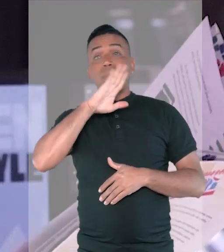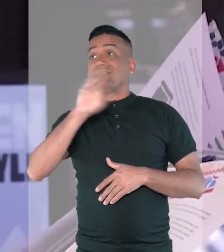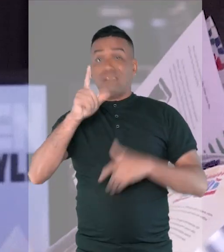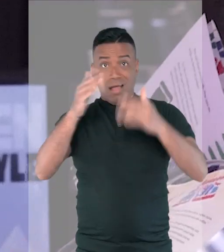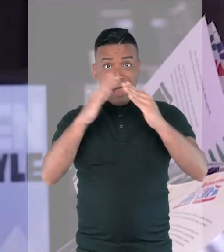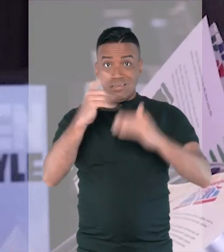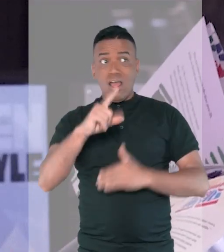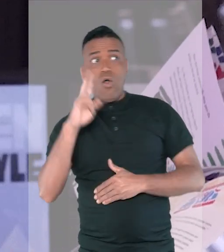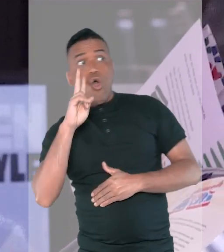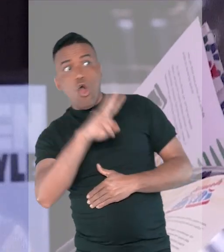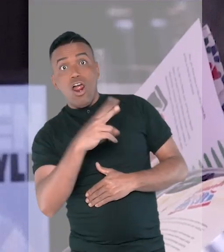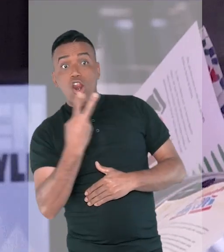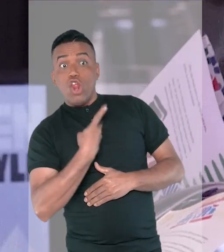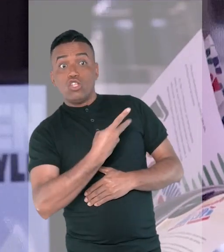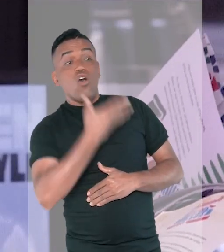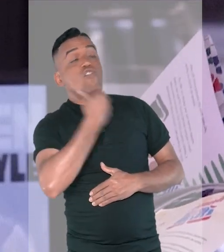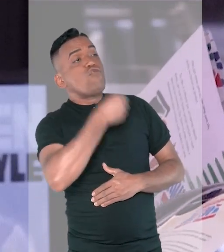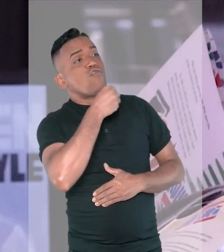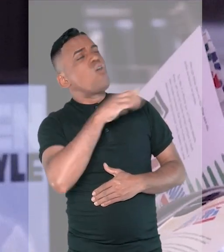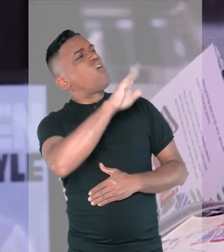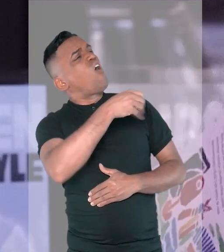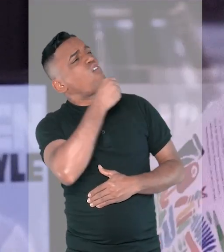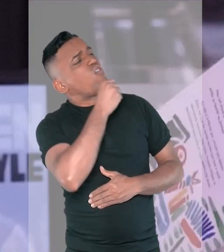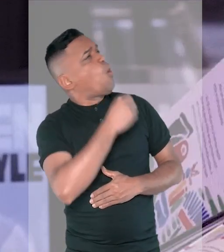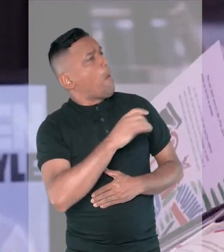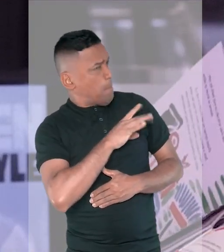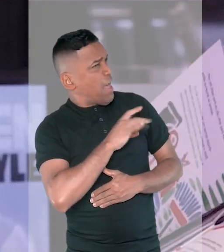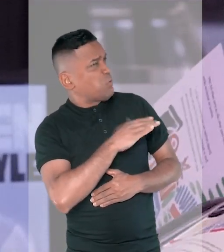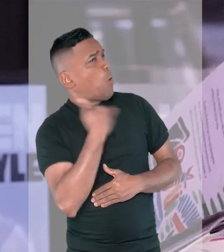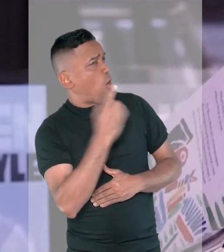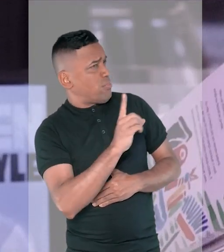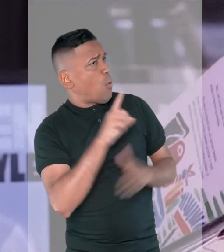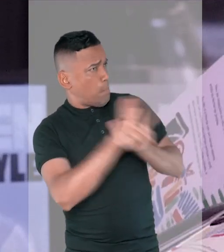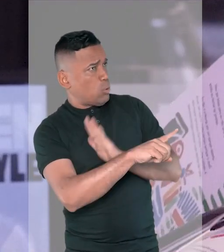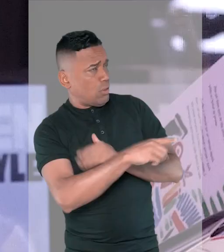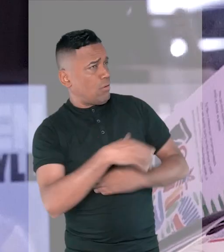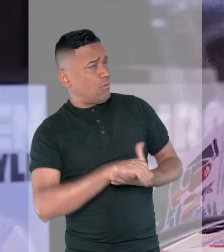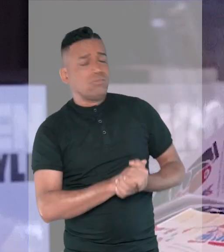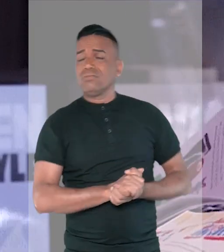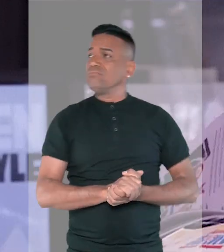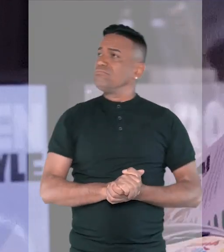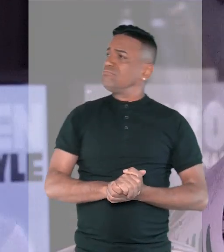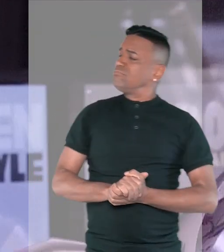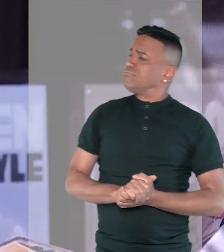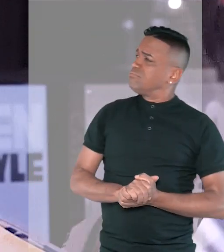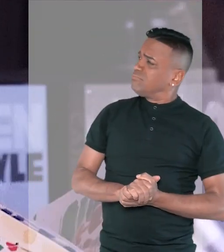nós sentávamos juntos e olhávamos para a morte. Vovô, você não tem medo da morte?